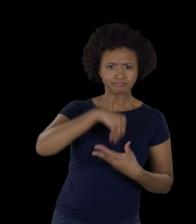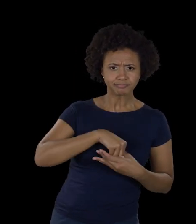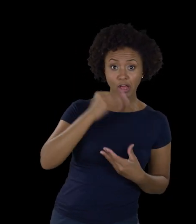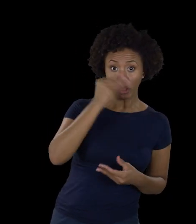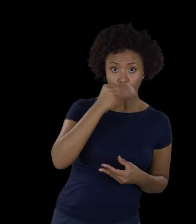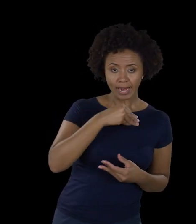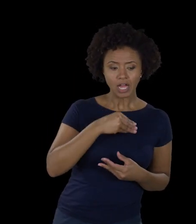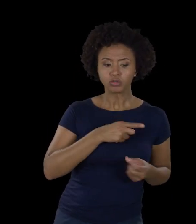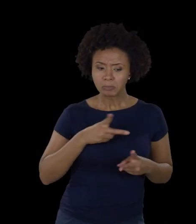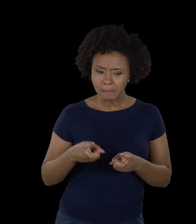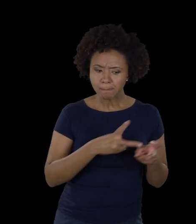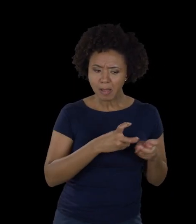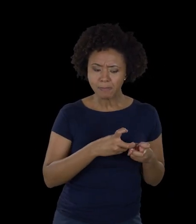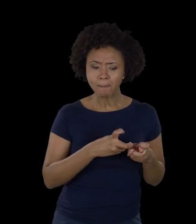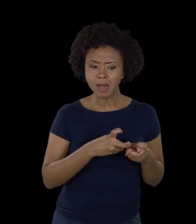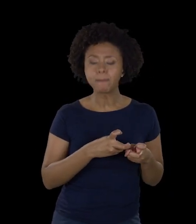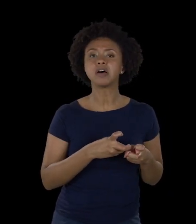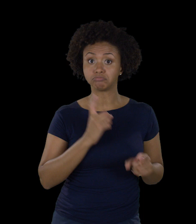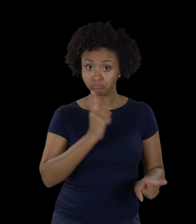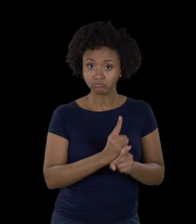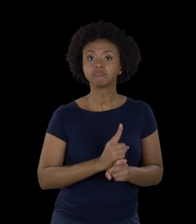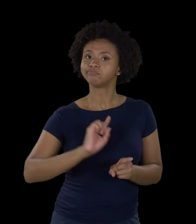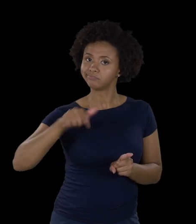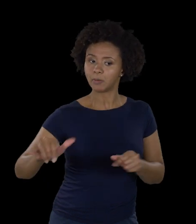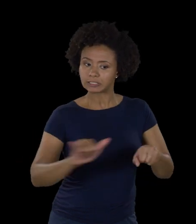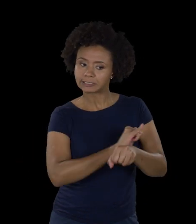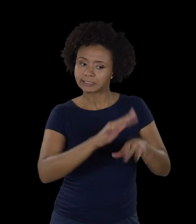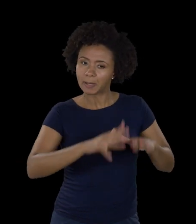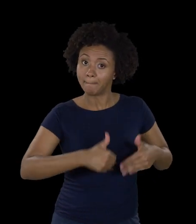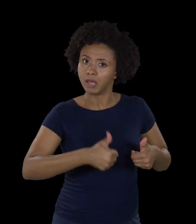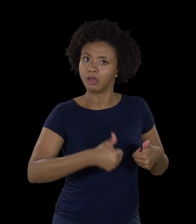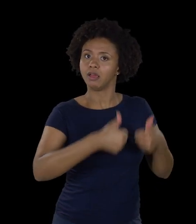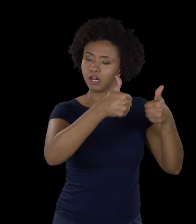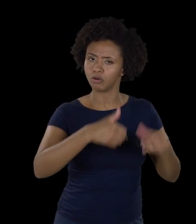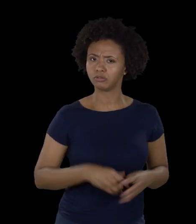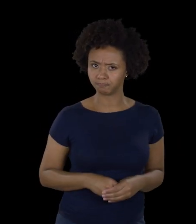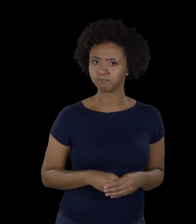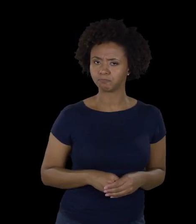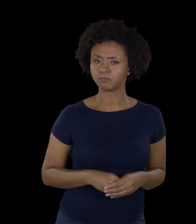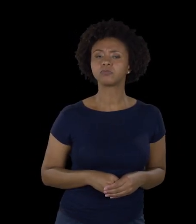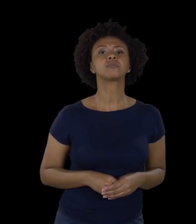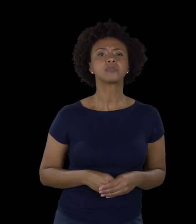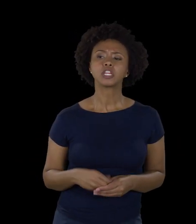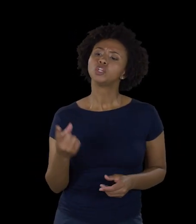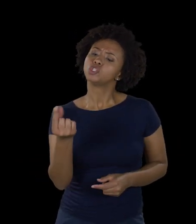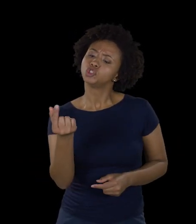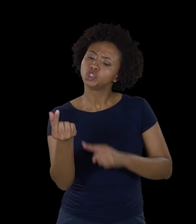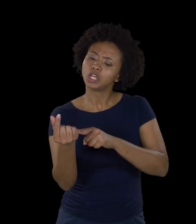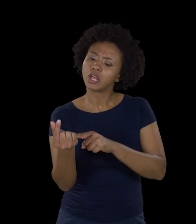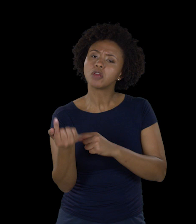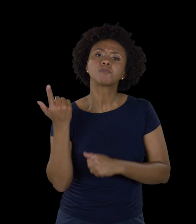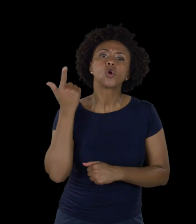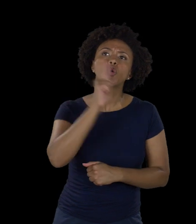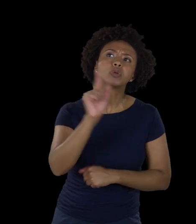tente melhorá-los. Defina sempre os objetivos, o tempo e quanto dinheiro vai precisar para dar conta dos